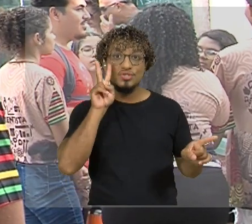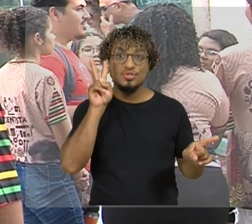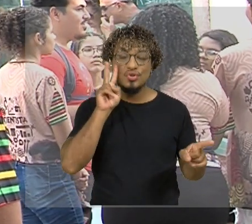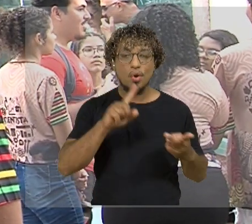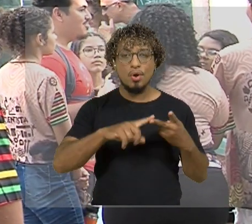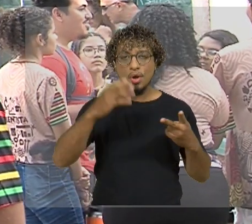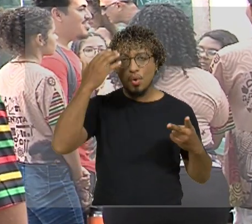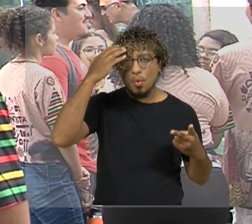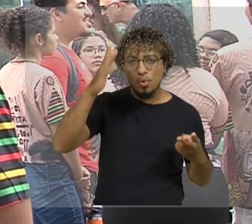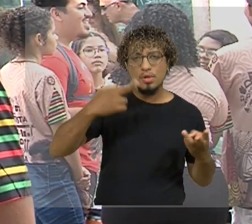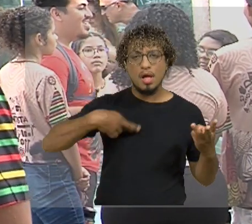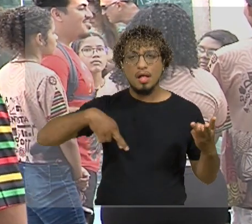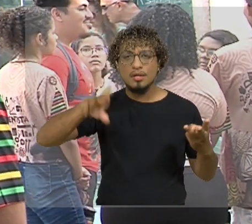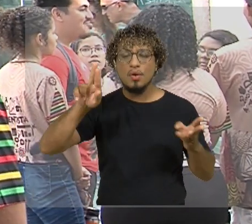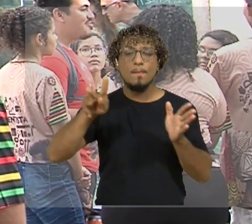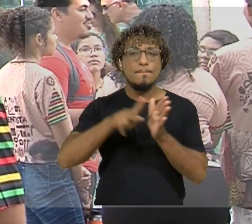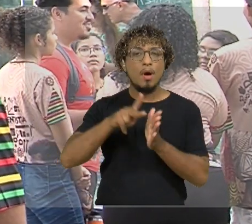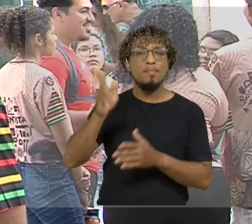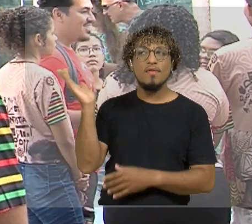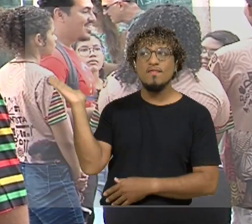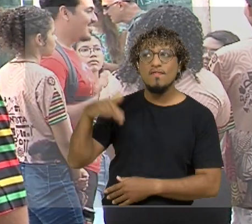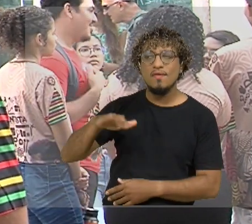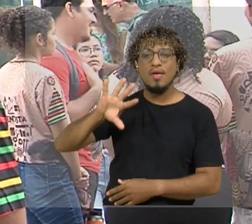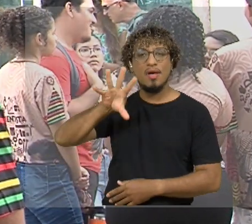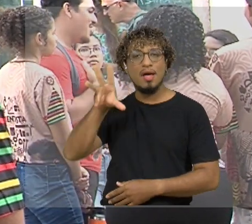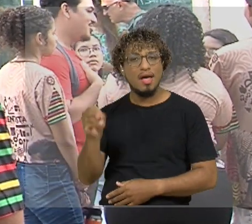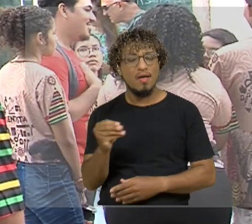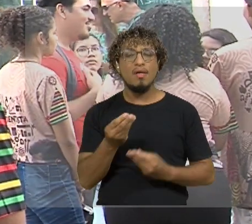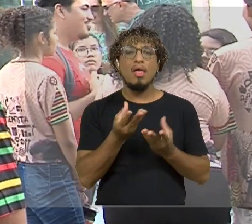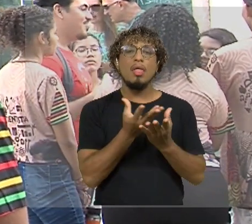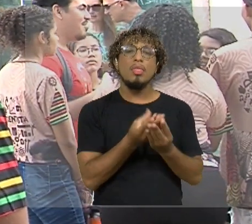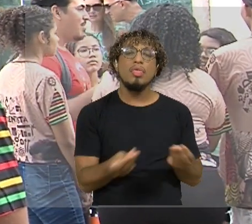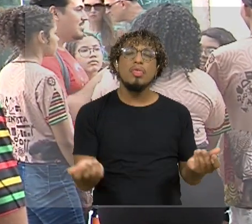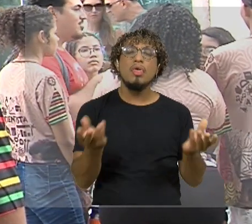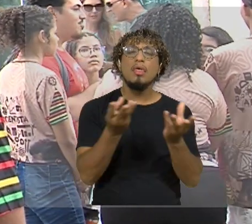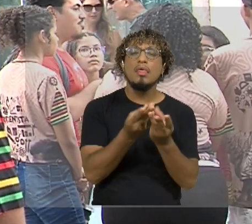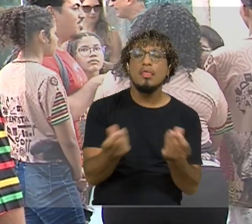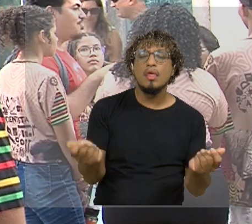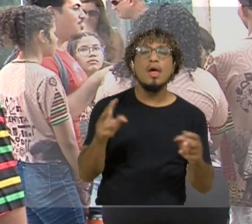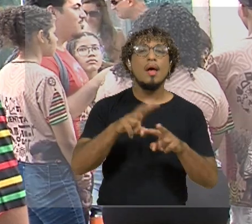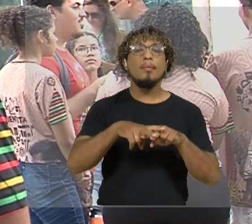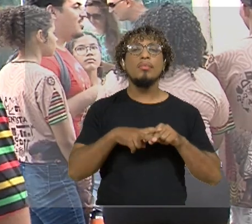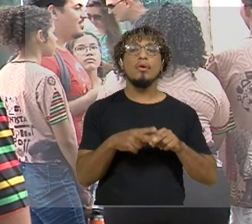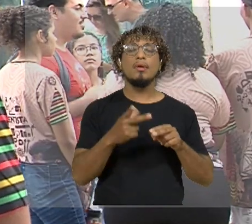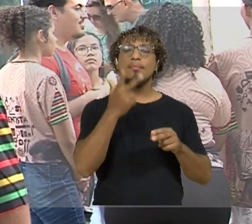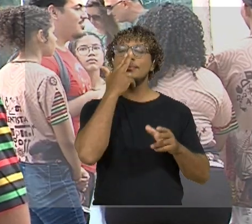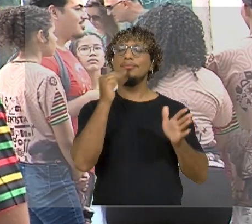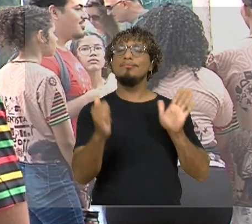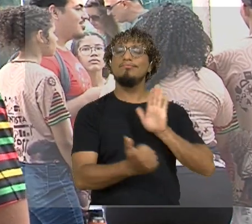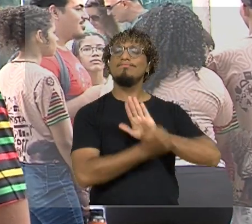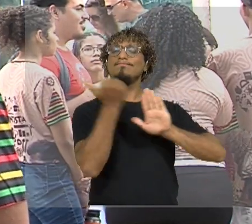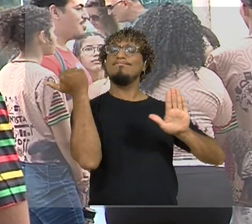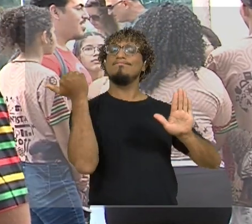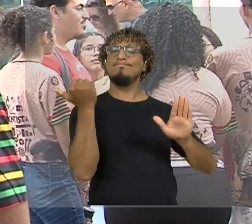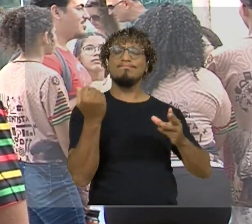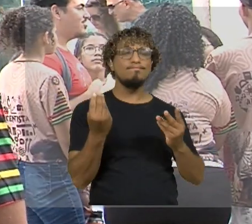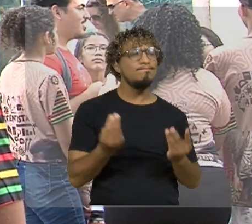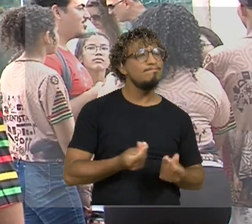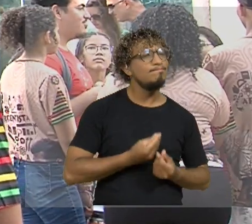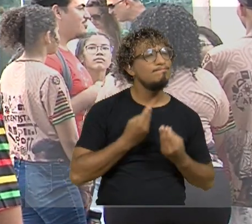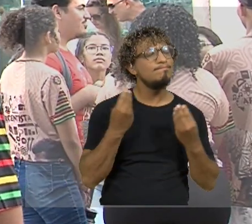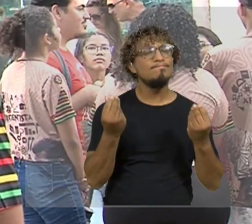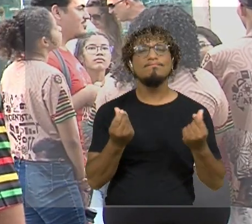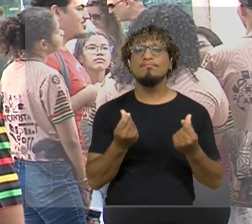religião de matriz africana foi se perdendo com o tempo, pela essa invisibilidade, por esse apagamento. A